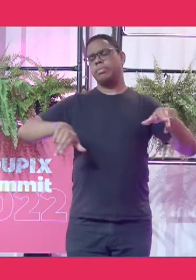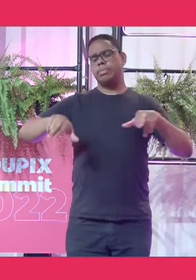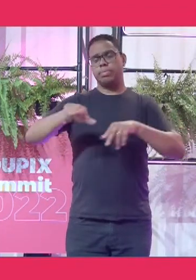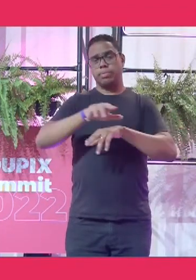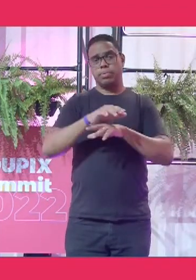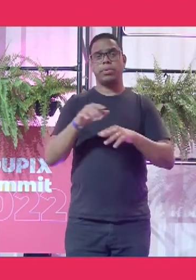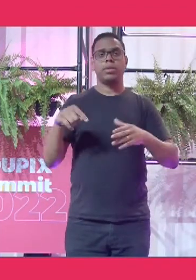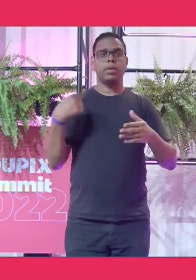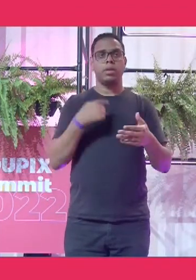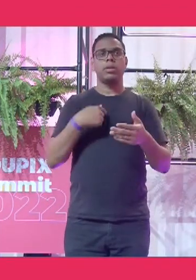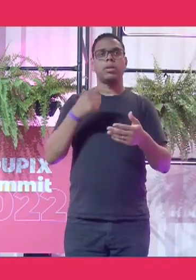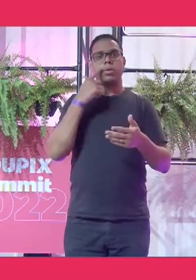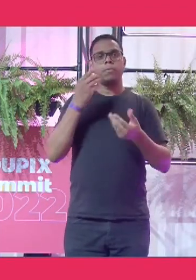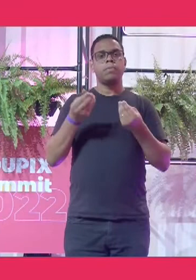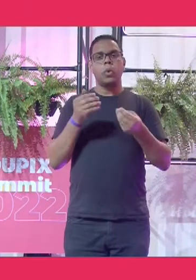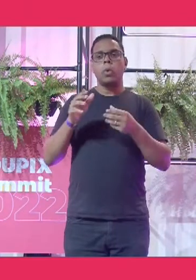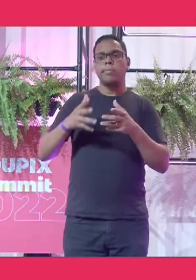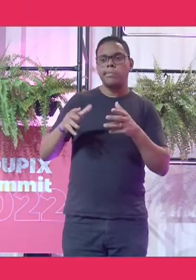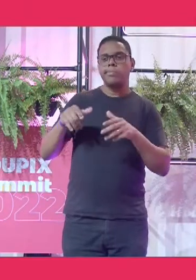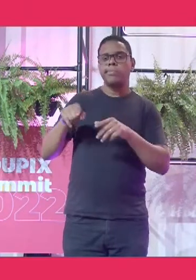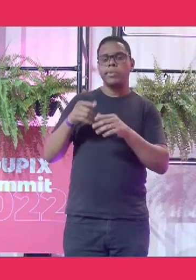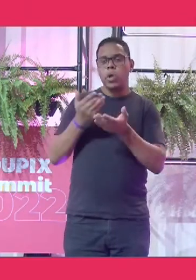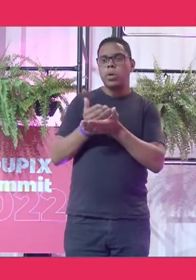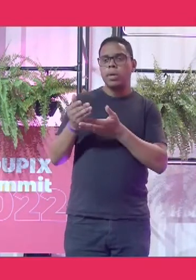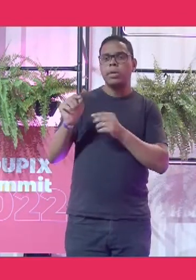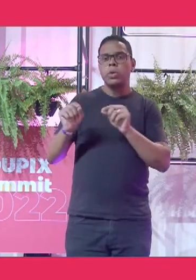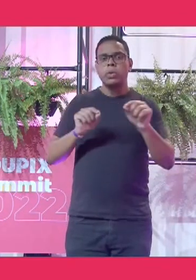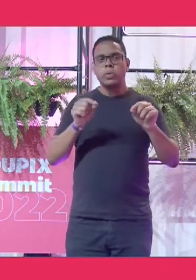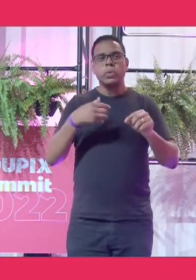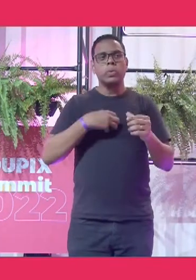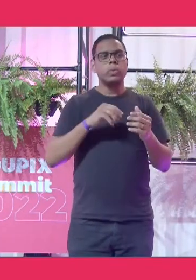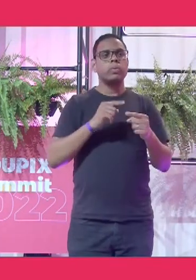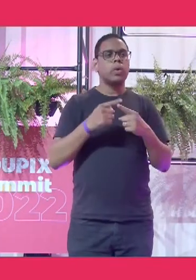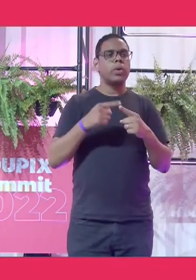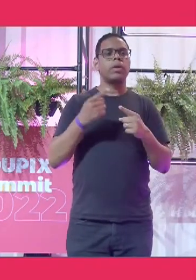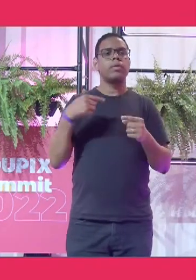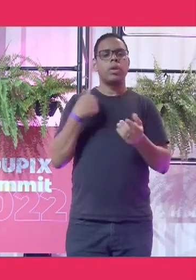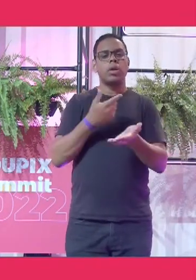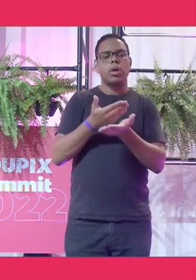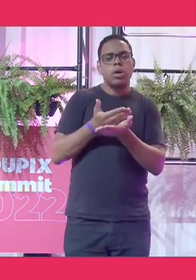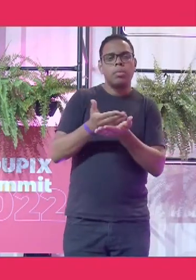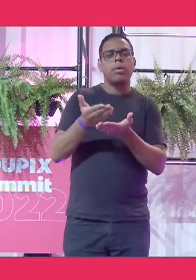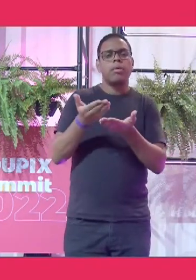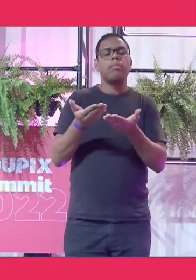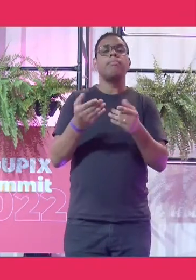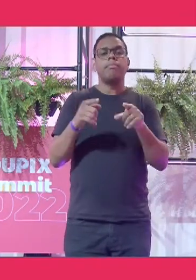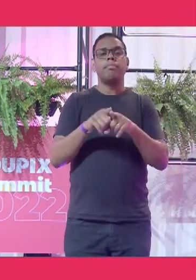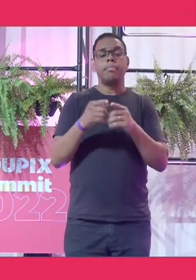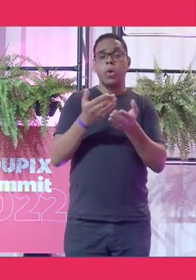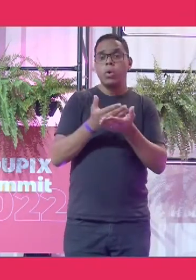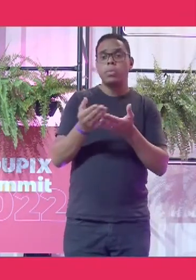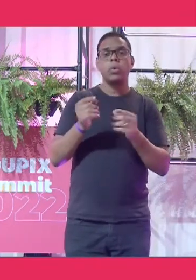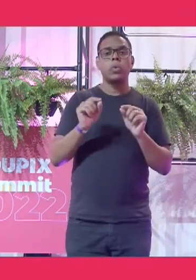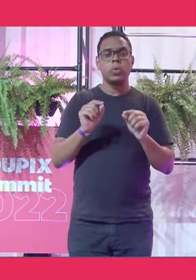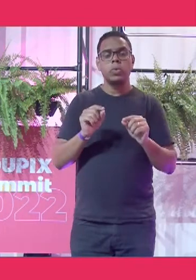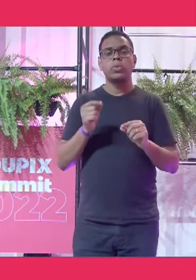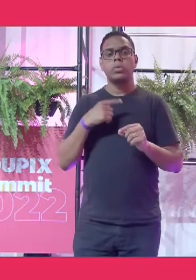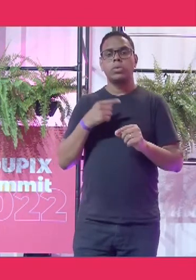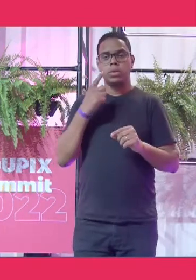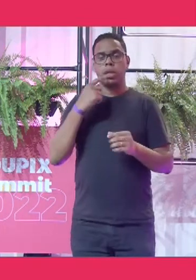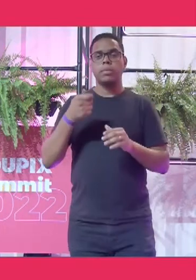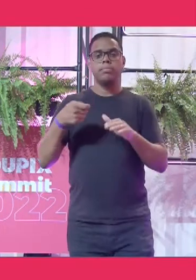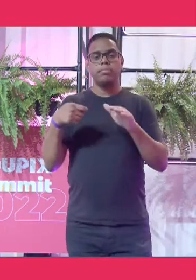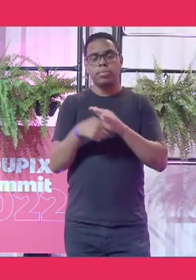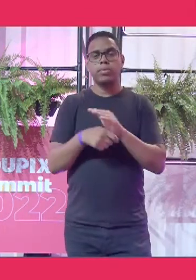a gente está tateando a creator economy no sentido da gente começar também a ser